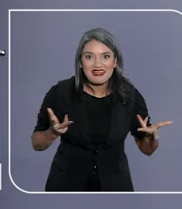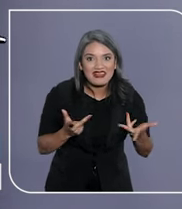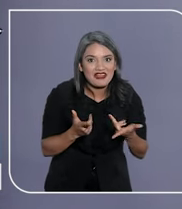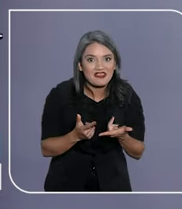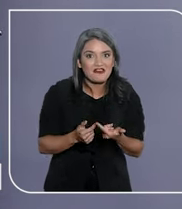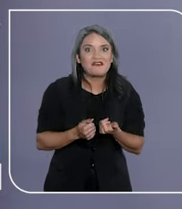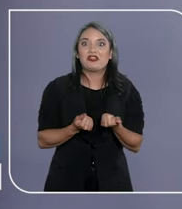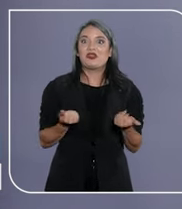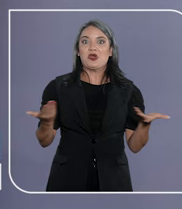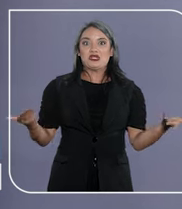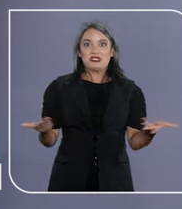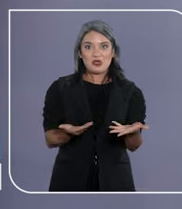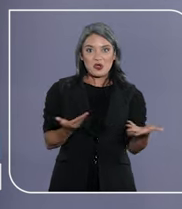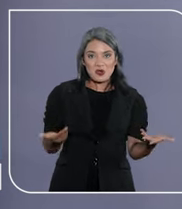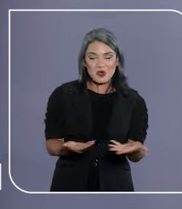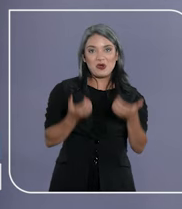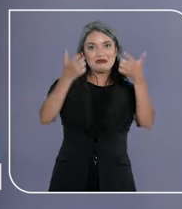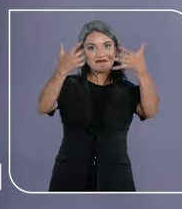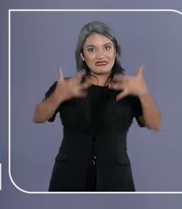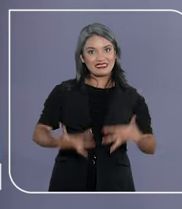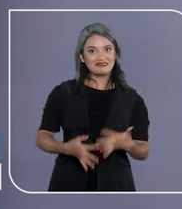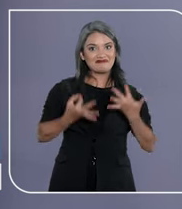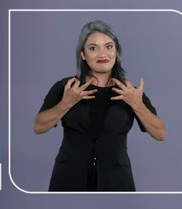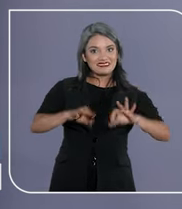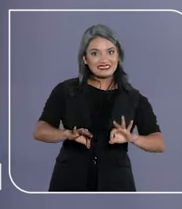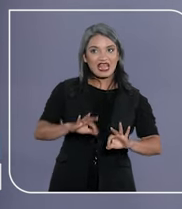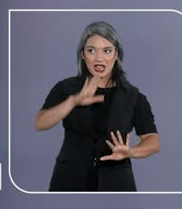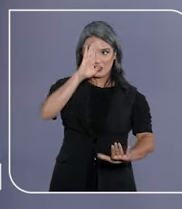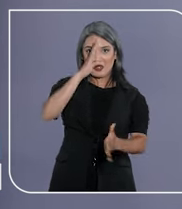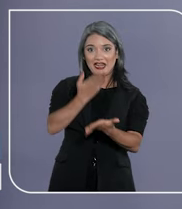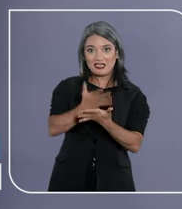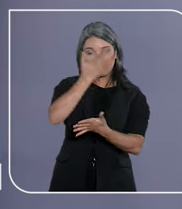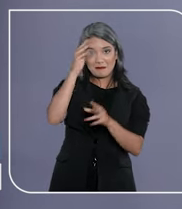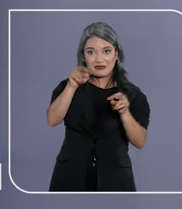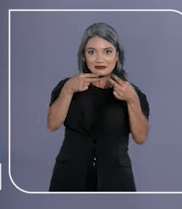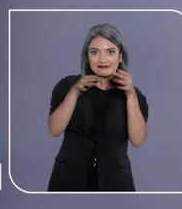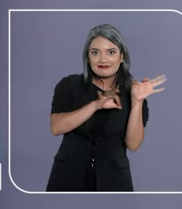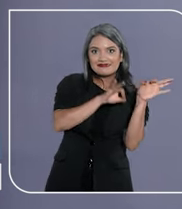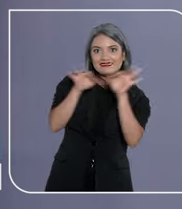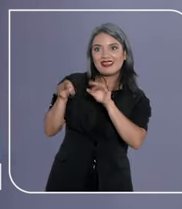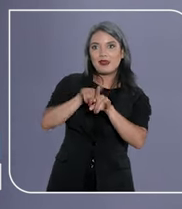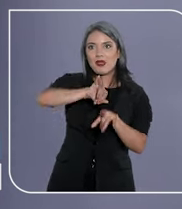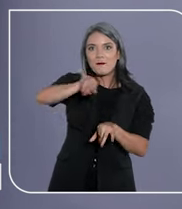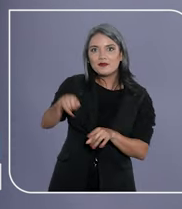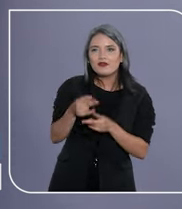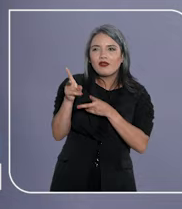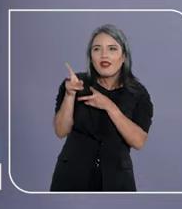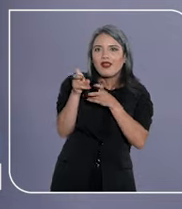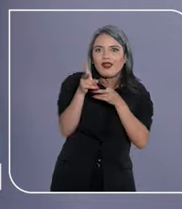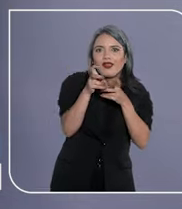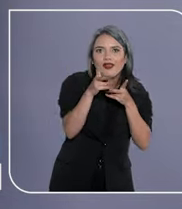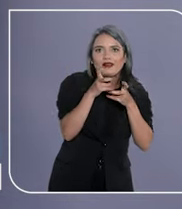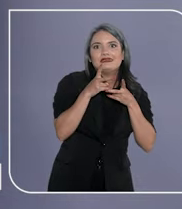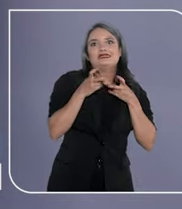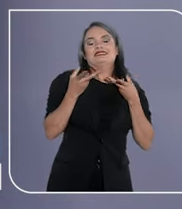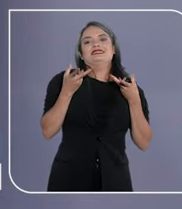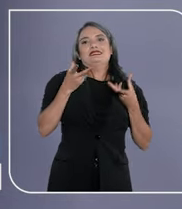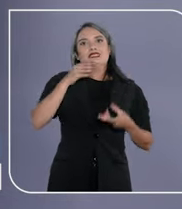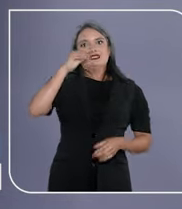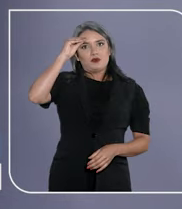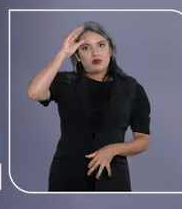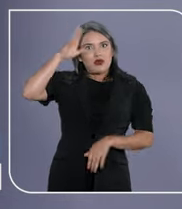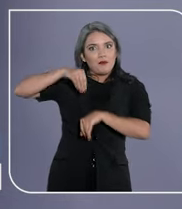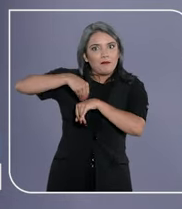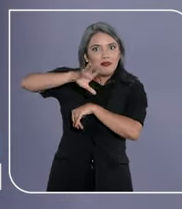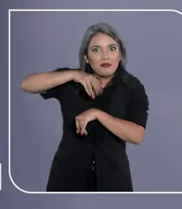esclarecedora. Tenho certeza que os concurseiros de plantão também aproveitaram esse conhecimento que vocês conseguiram passar muito bem, de forma tão